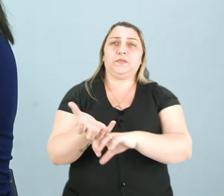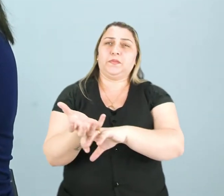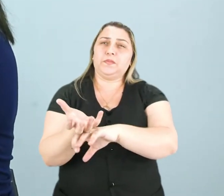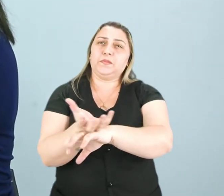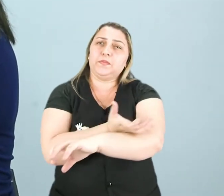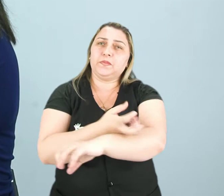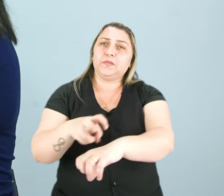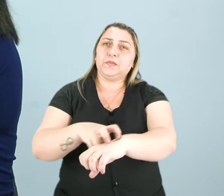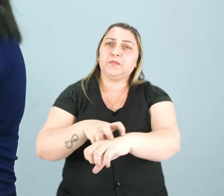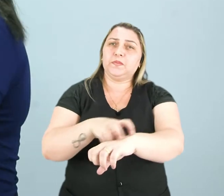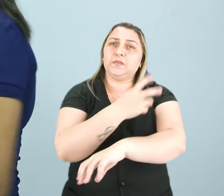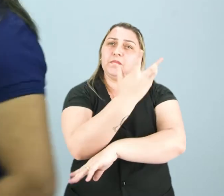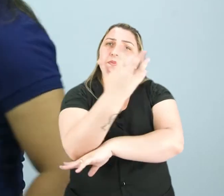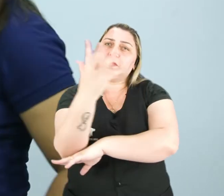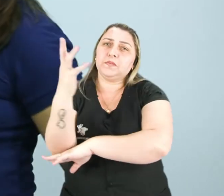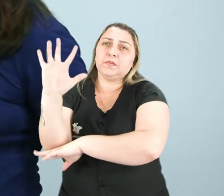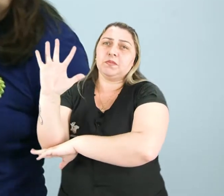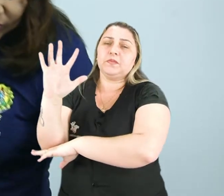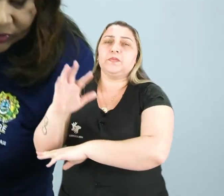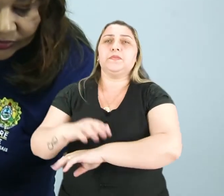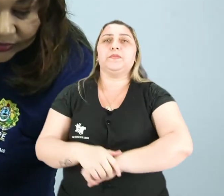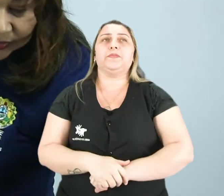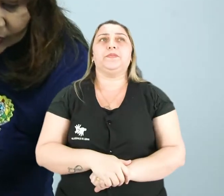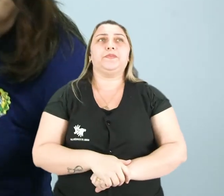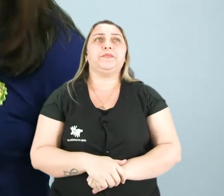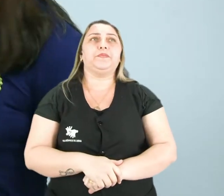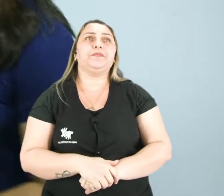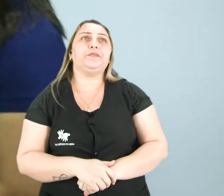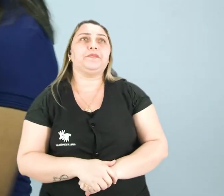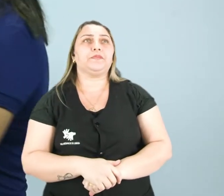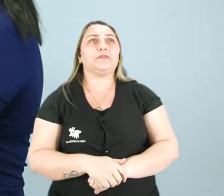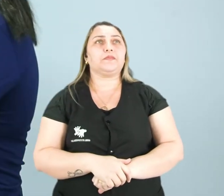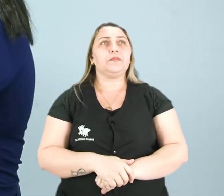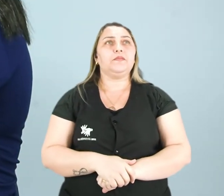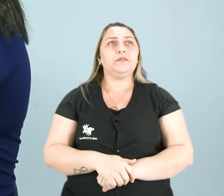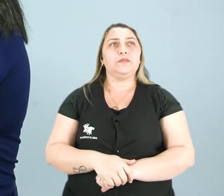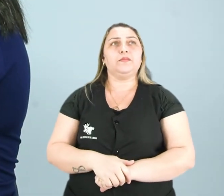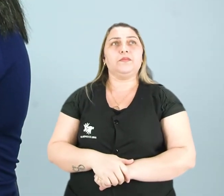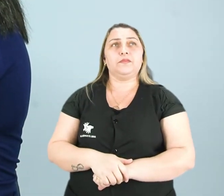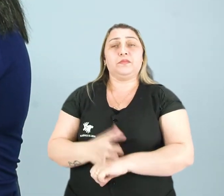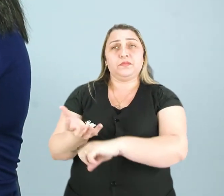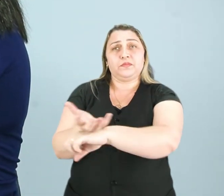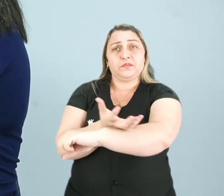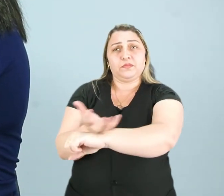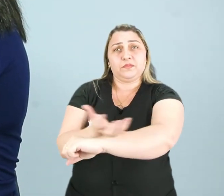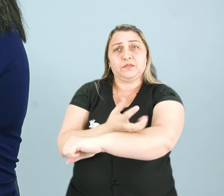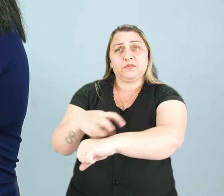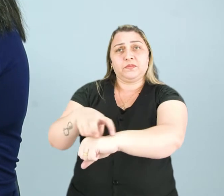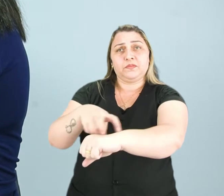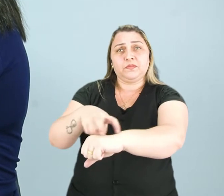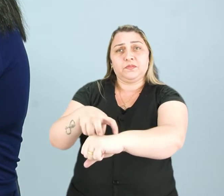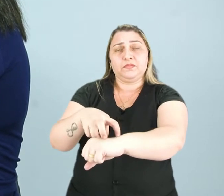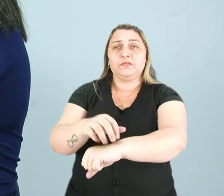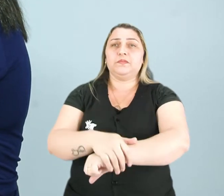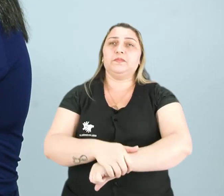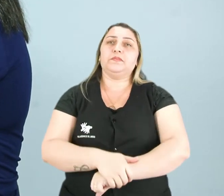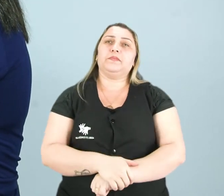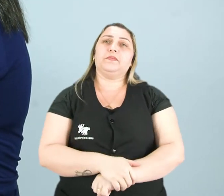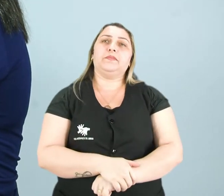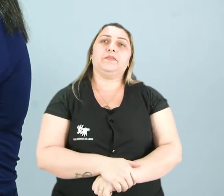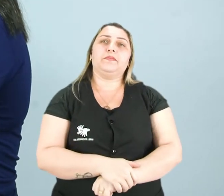essa plantinha para representar os produtores. Vou colocar aqui esta grama,